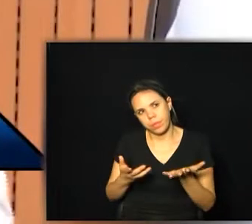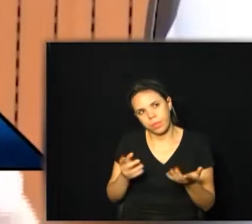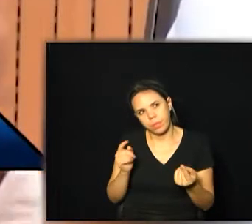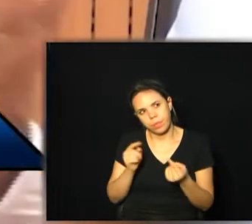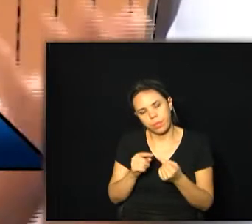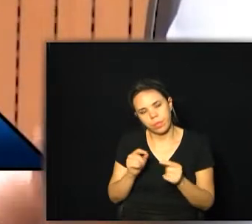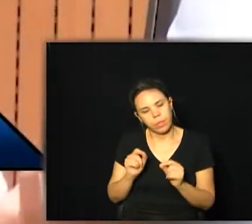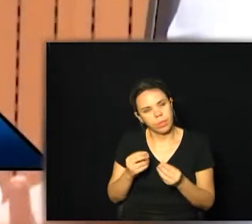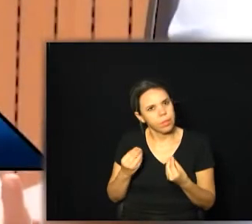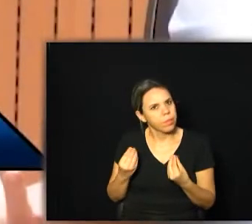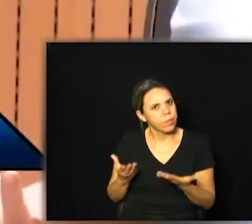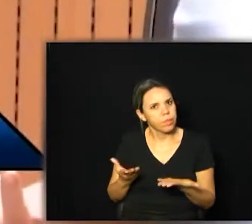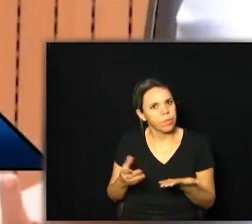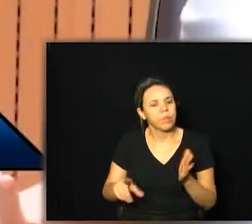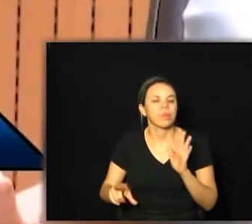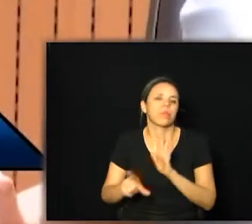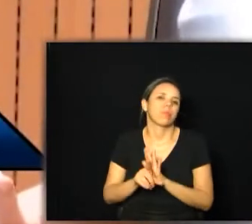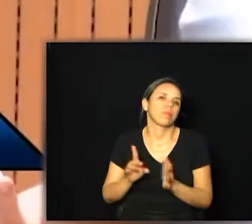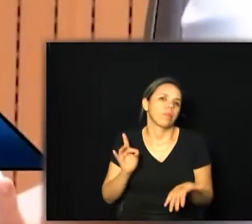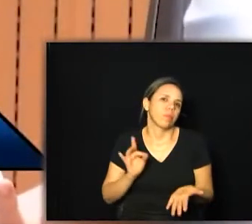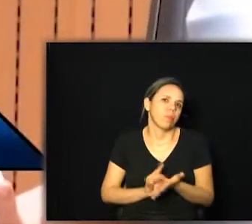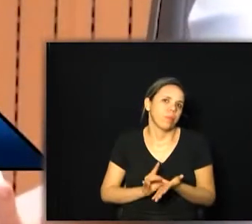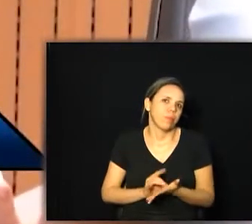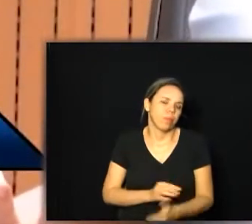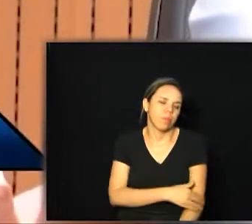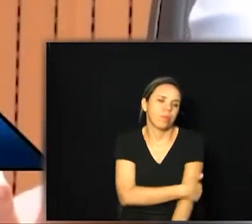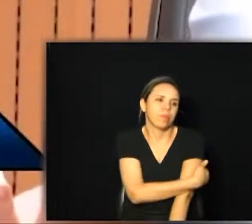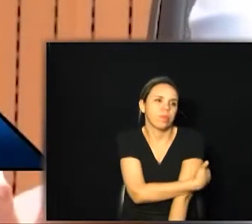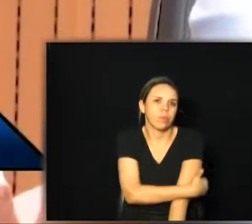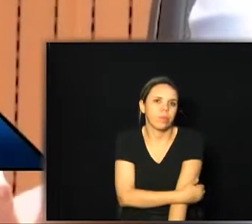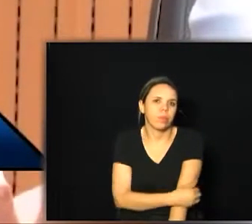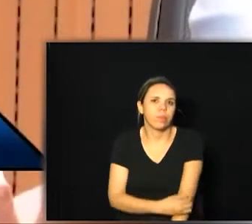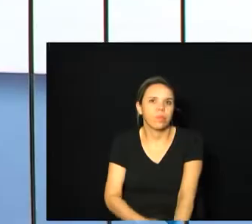é dar legalidade a essa definição.